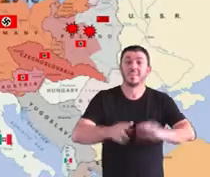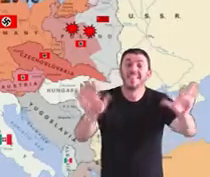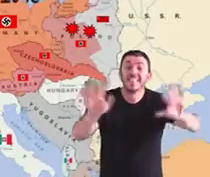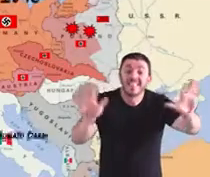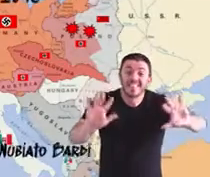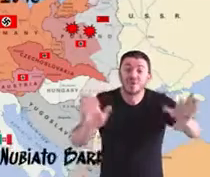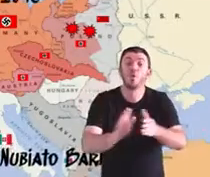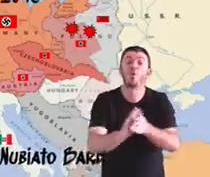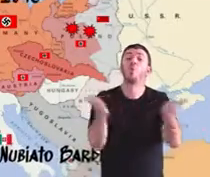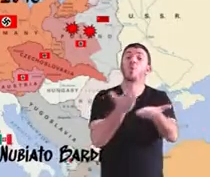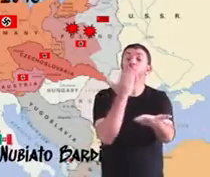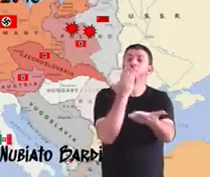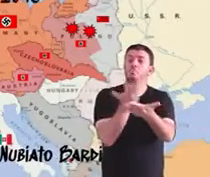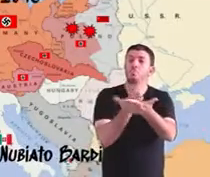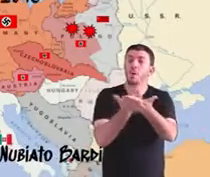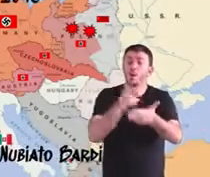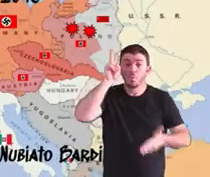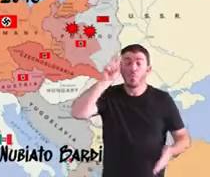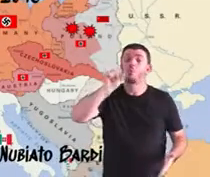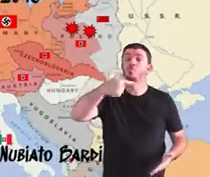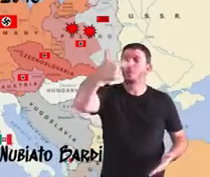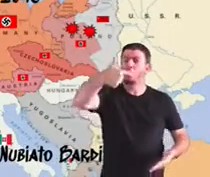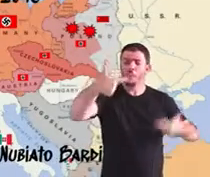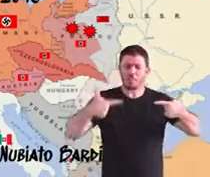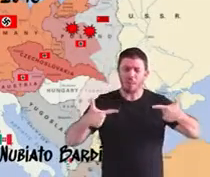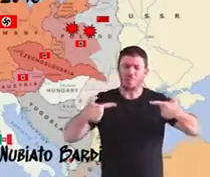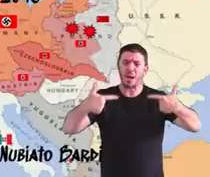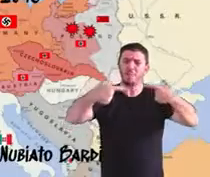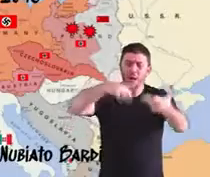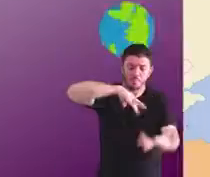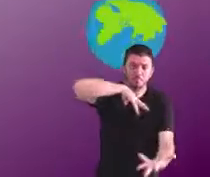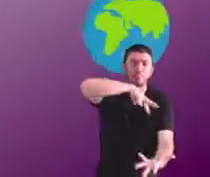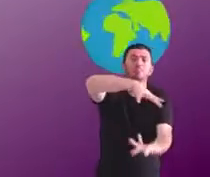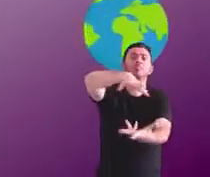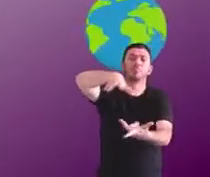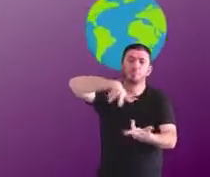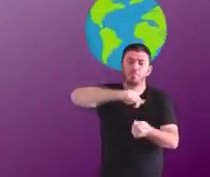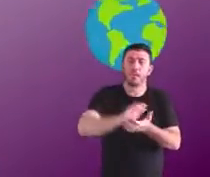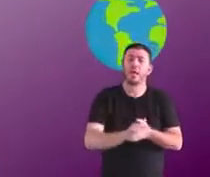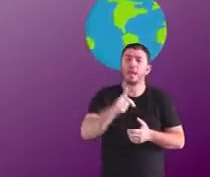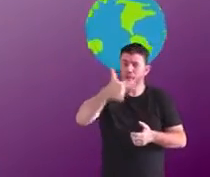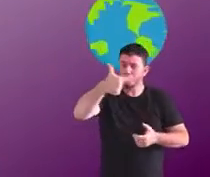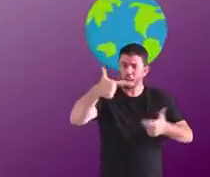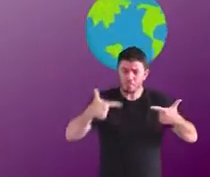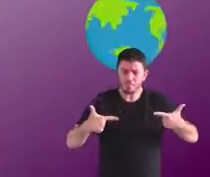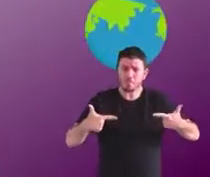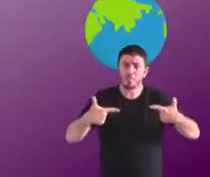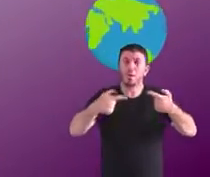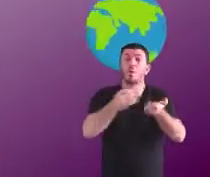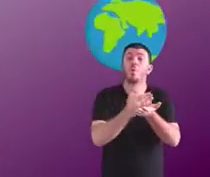Olá, hoje nossa aula é sobre a Segunda Guerra Mundial. A Segunda Guerra Mundial ocorreu